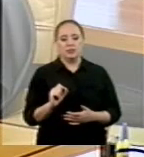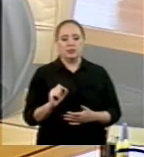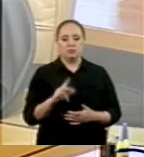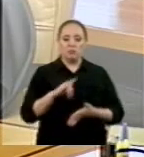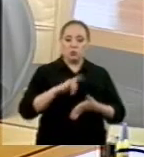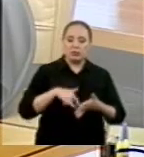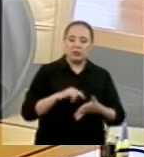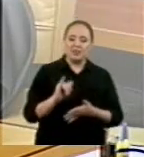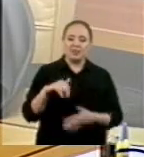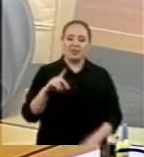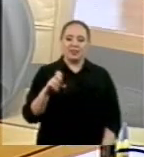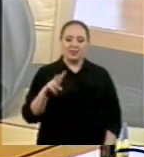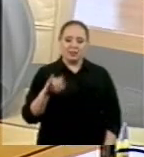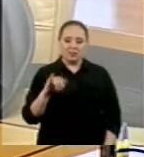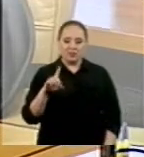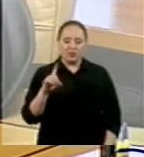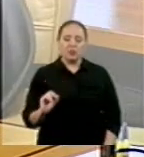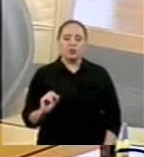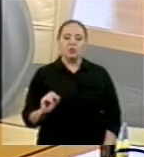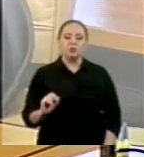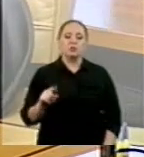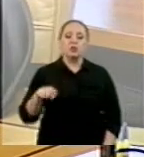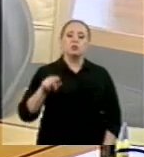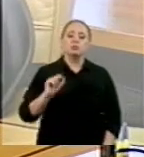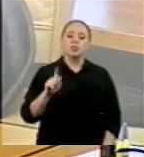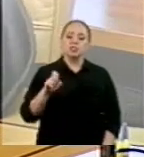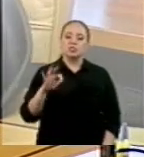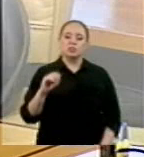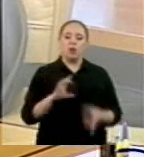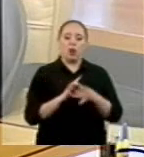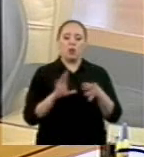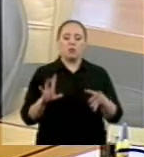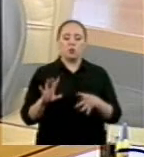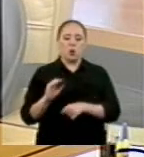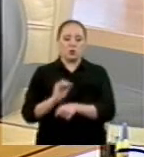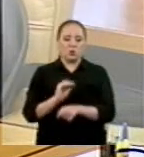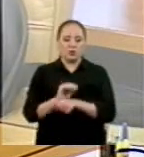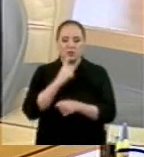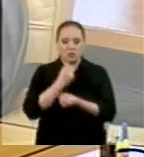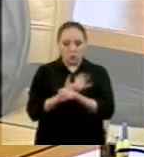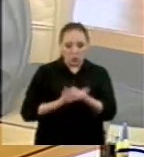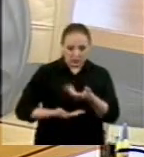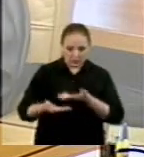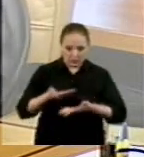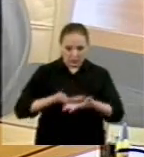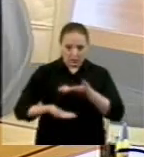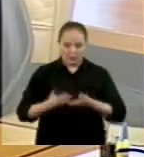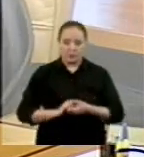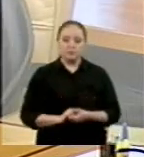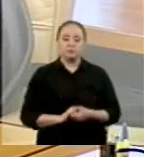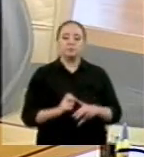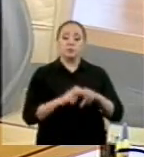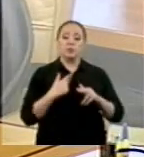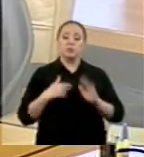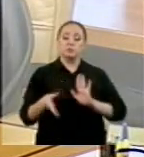o gesto livre e solidário da doação de sangue. E por isso, cito da obra do professor